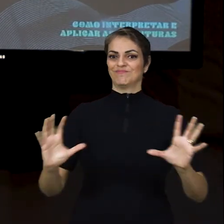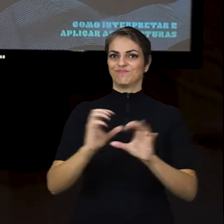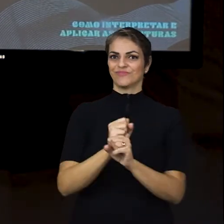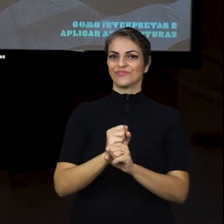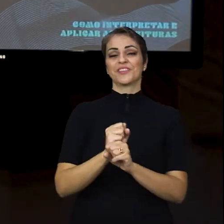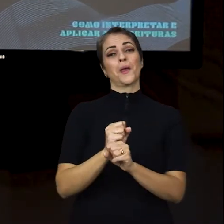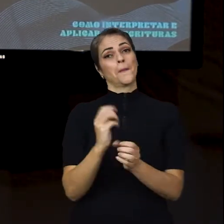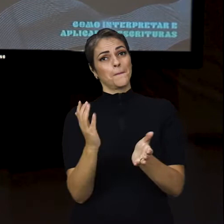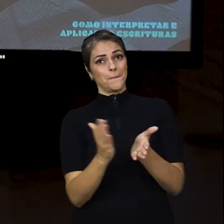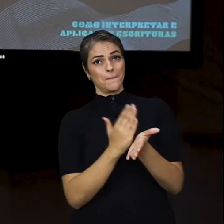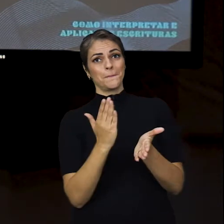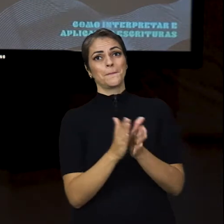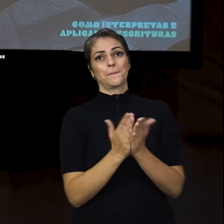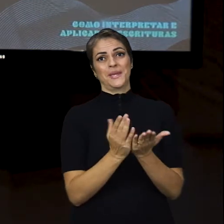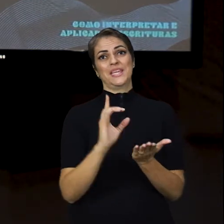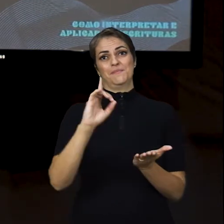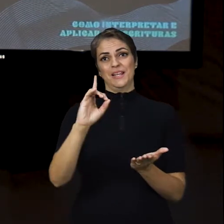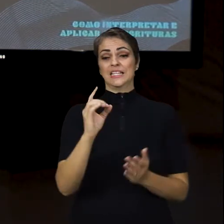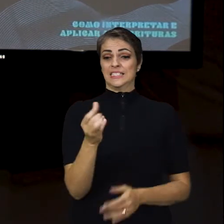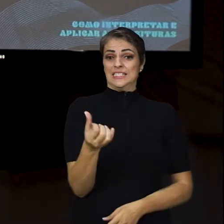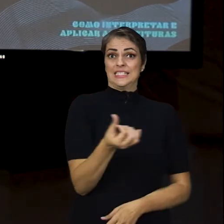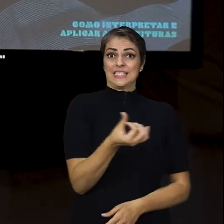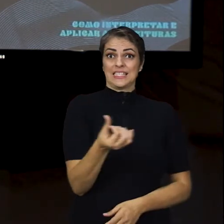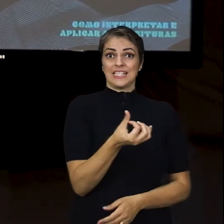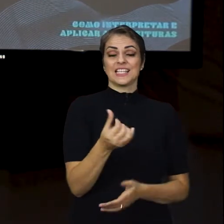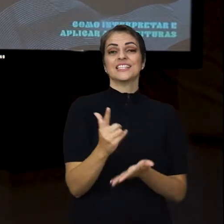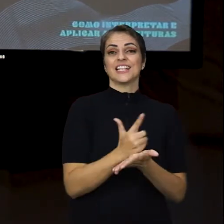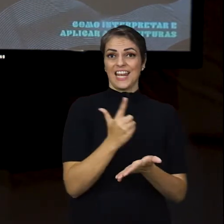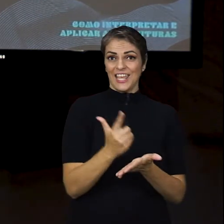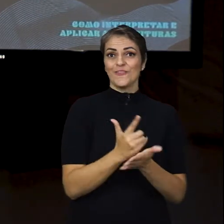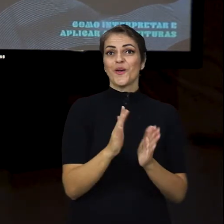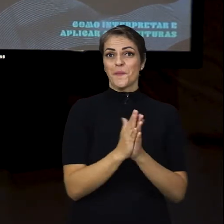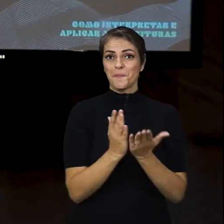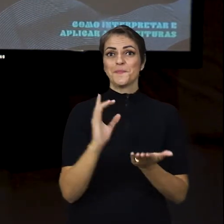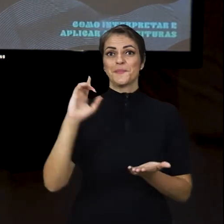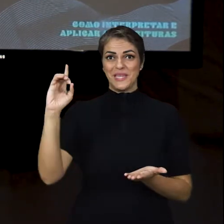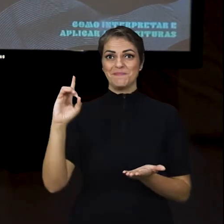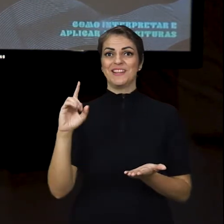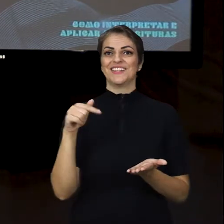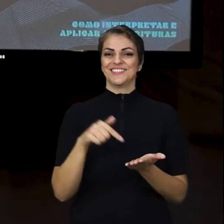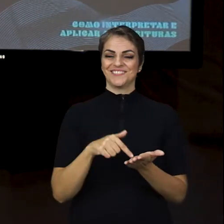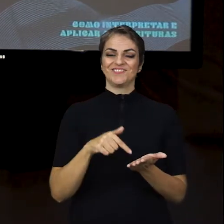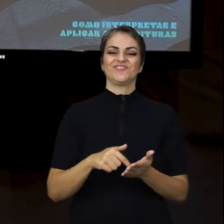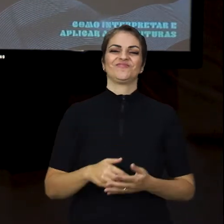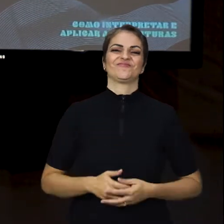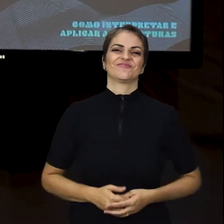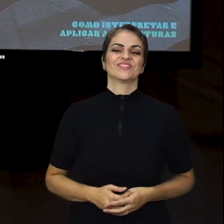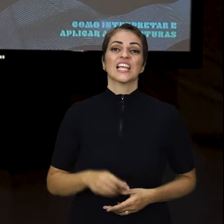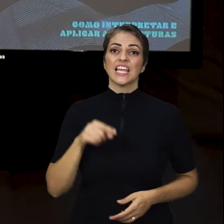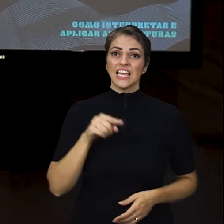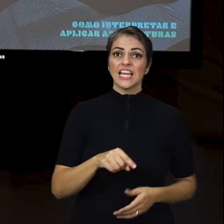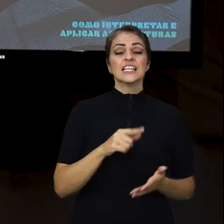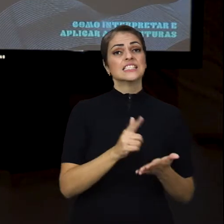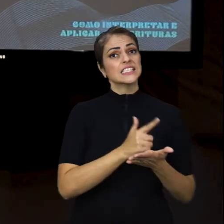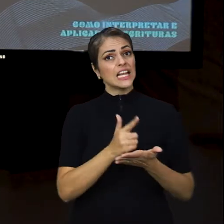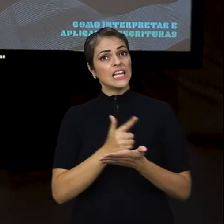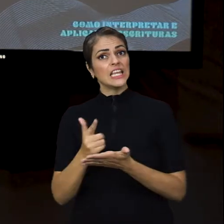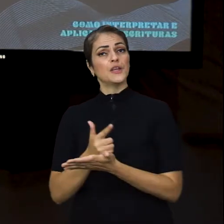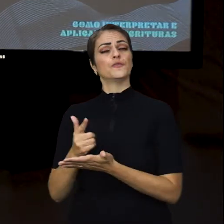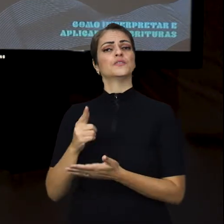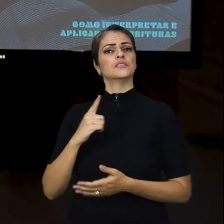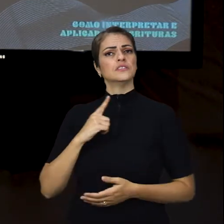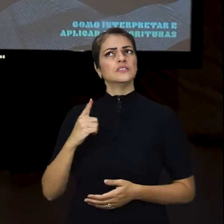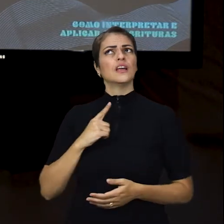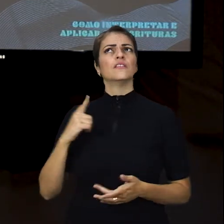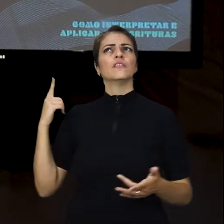esses 66 livros que formam o que nós chamamos de Bíblia Sagrada, fossem escritos. Esses livros também foram escritos ao